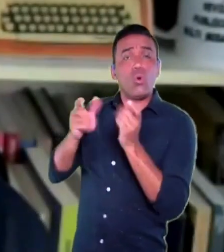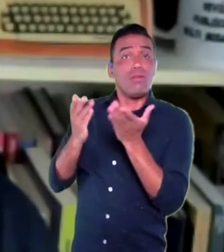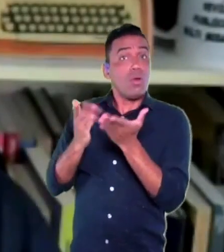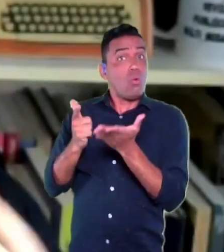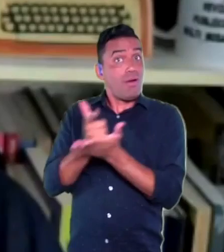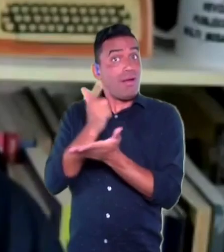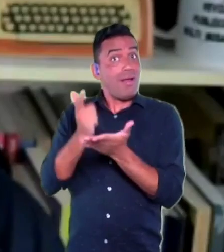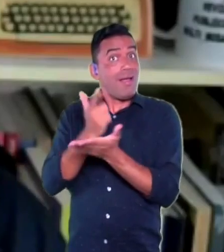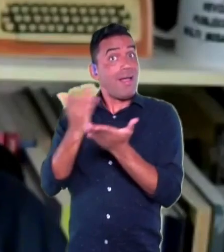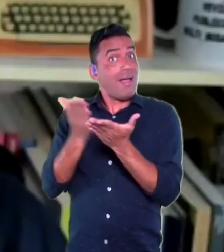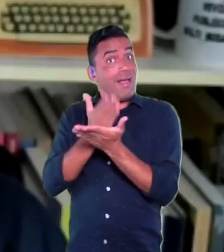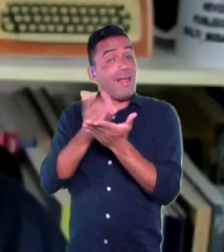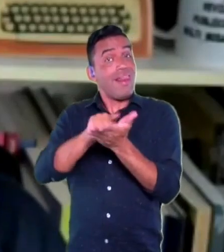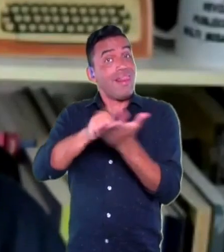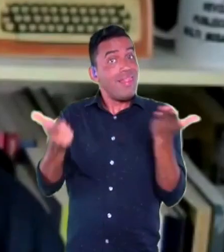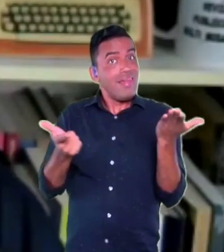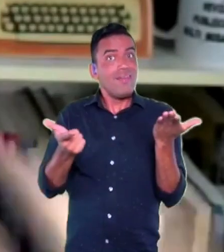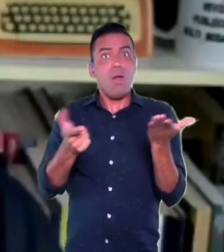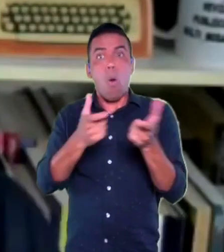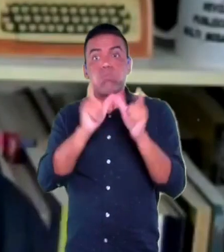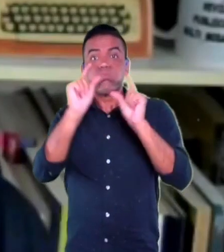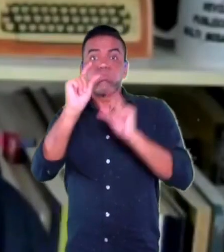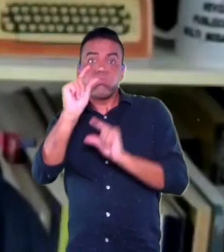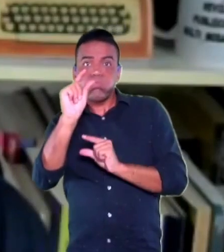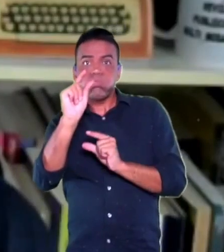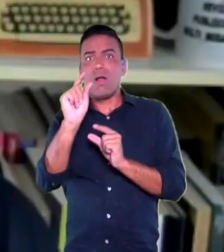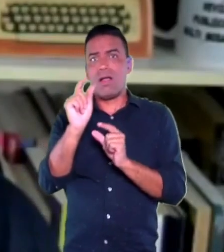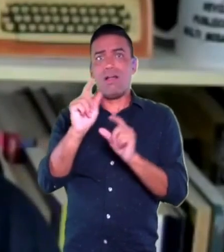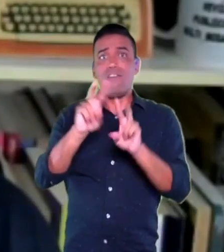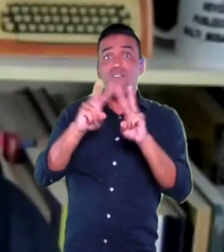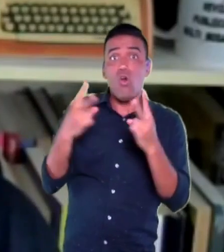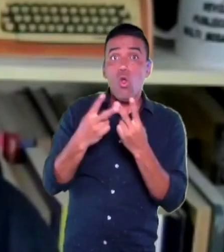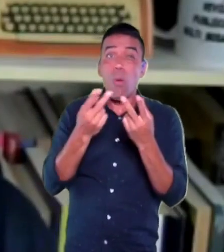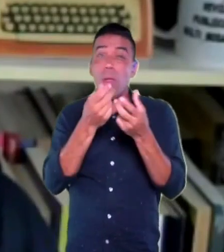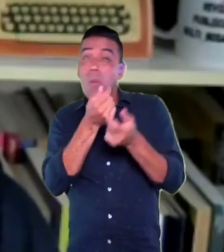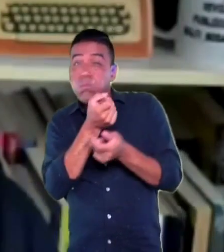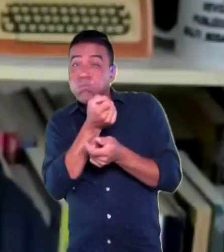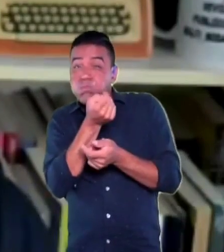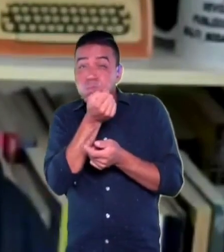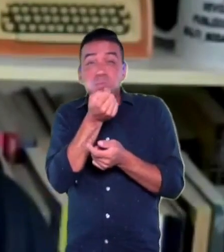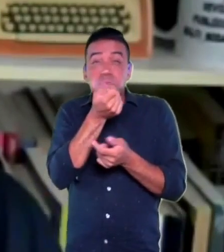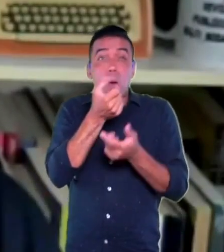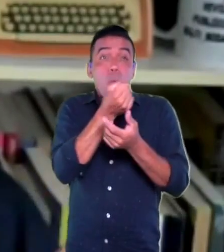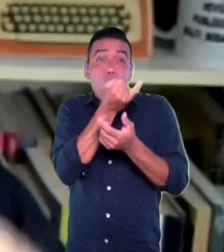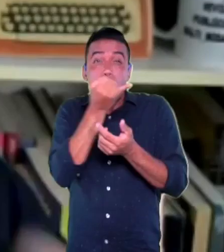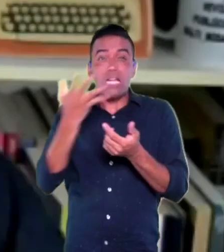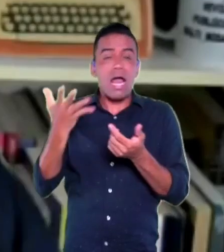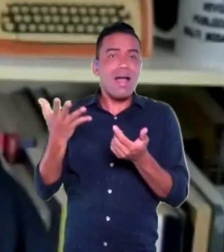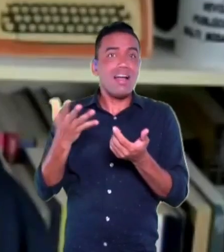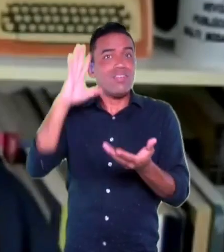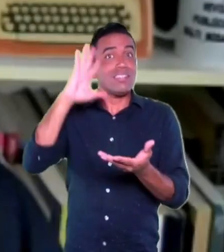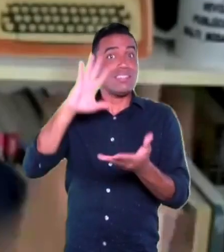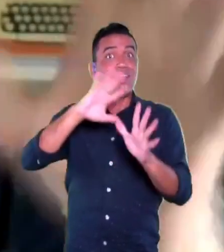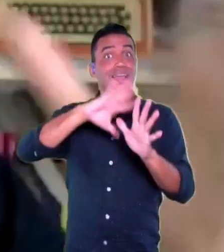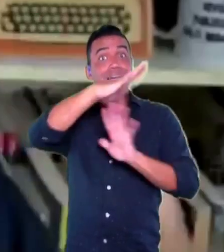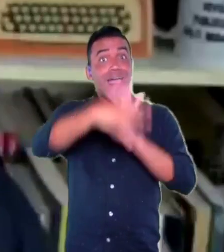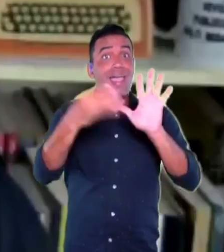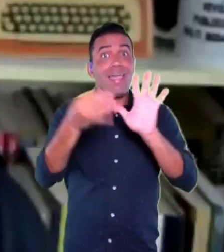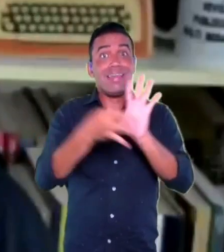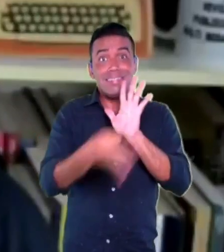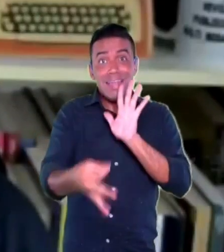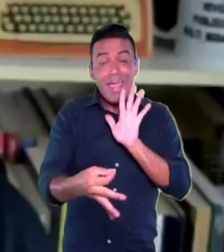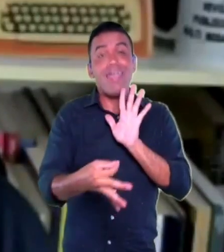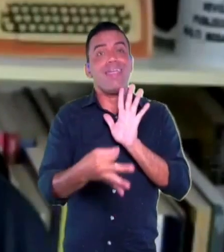maiores, eram mais gordinhos, tinha Sim, mais coisa, né? E tinha, às vezes, resenha de livro, tinha cronista, coluna